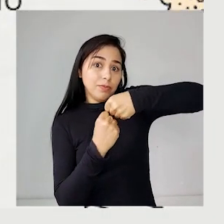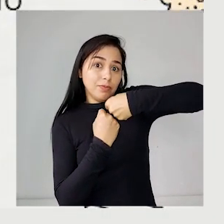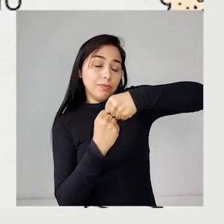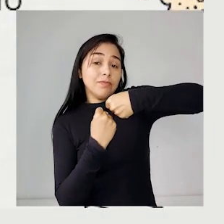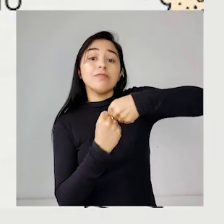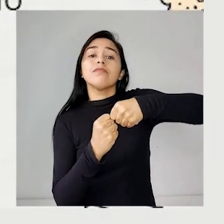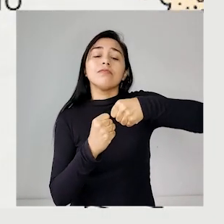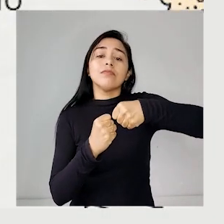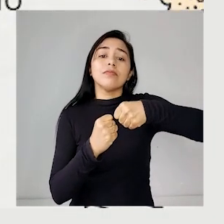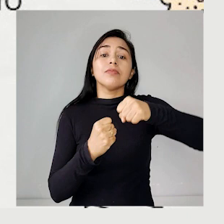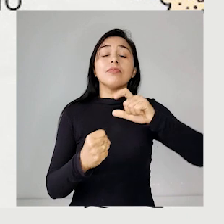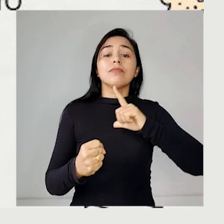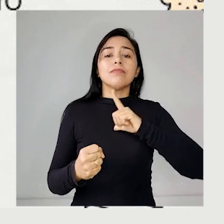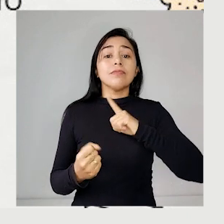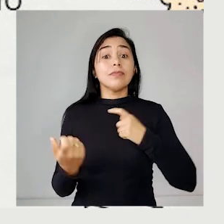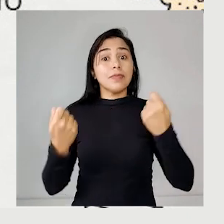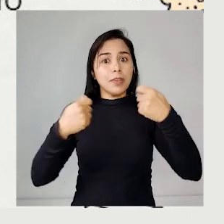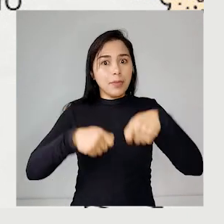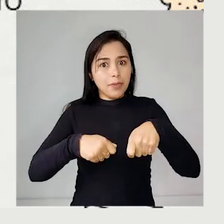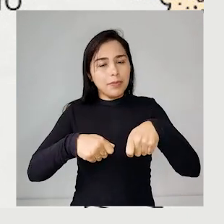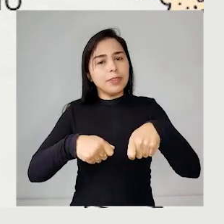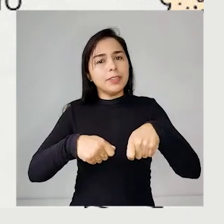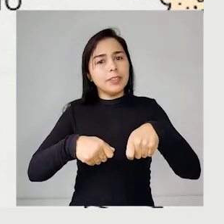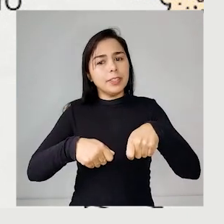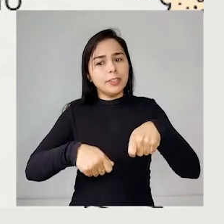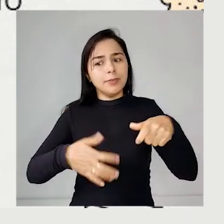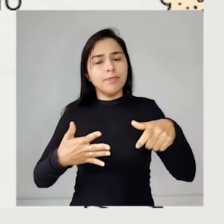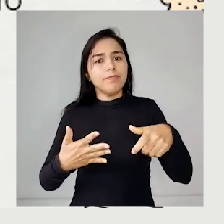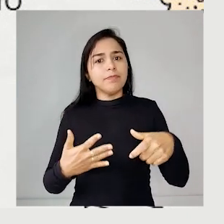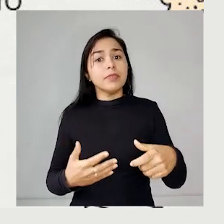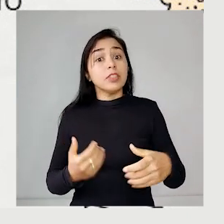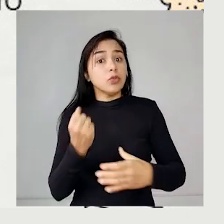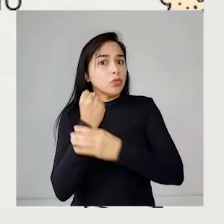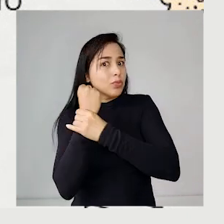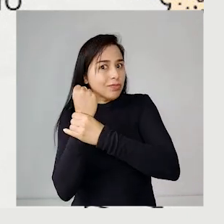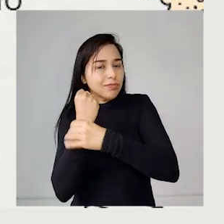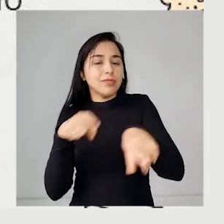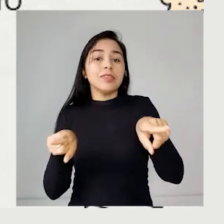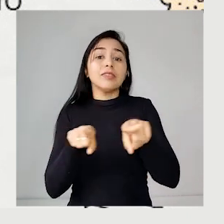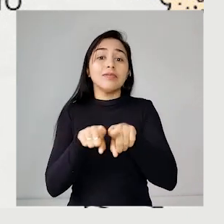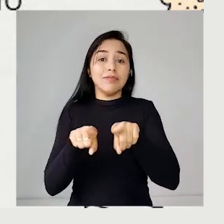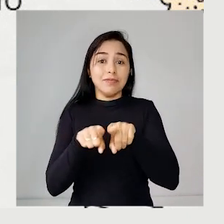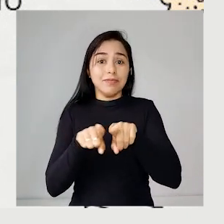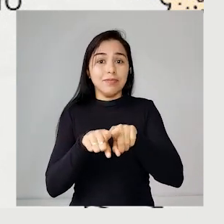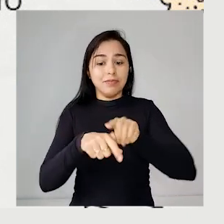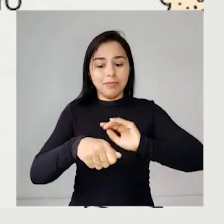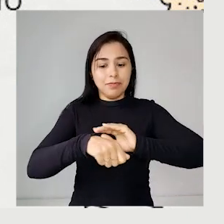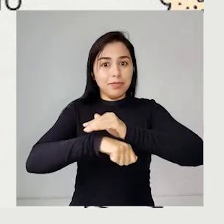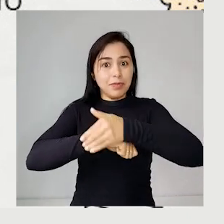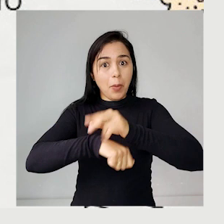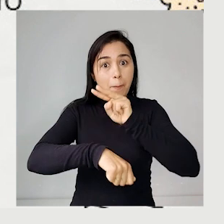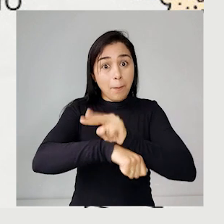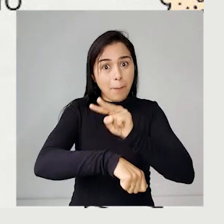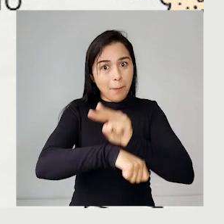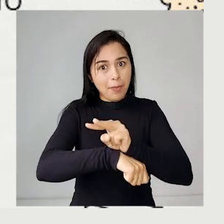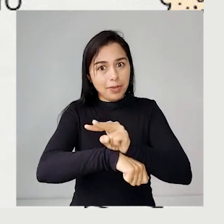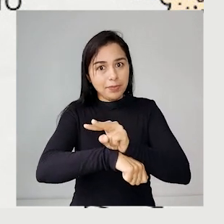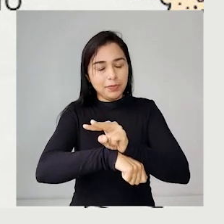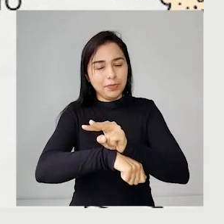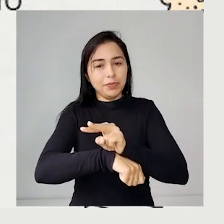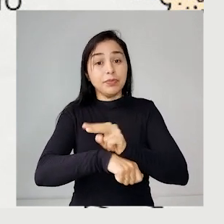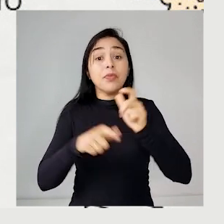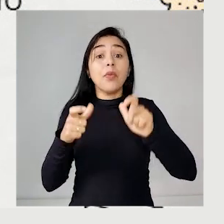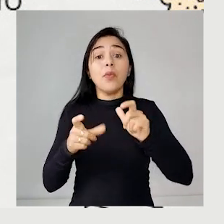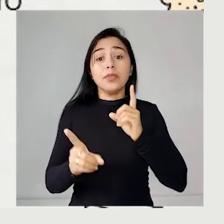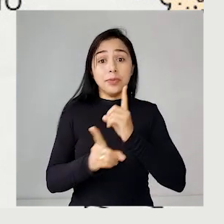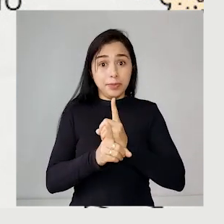de sustentação e revestimento. Ele está presente, por exemplo, nas nossas